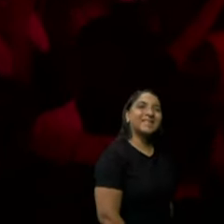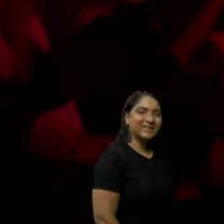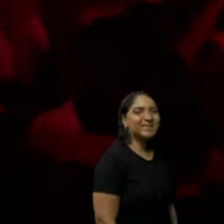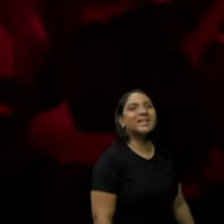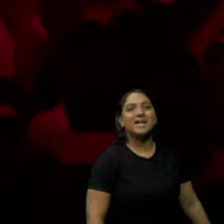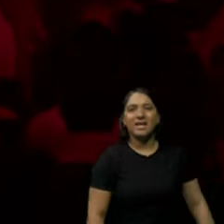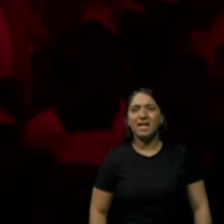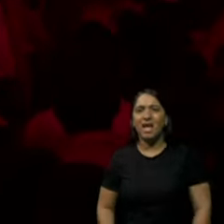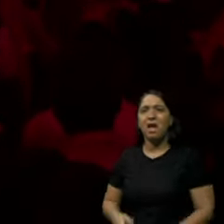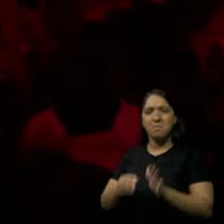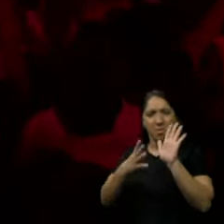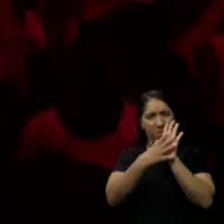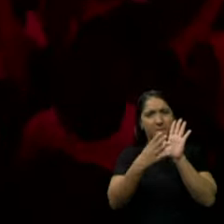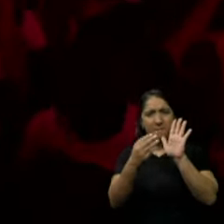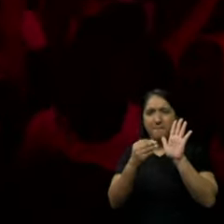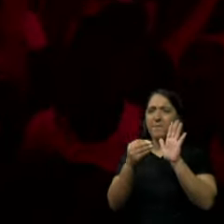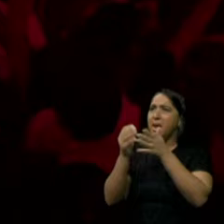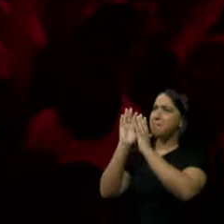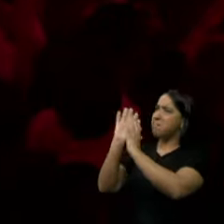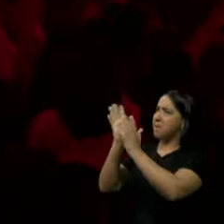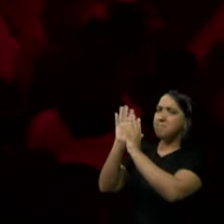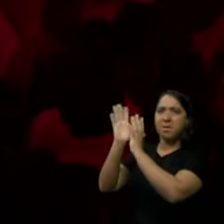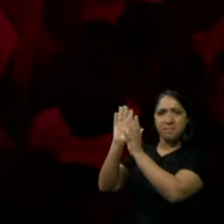diga para Jesus